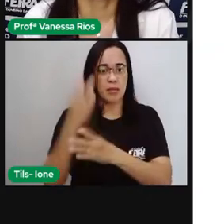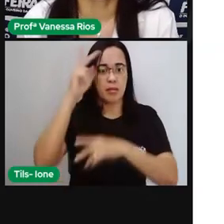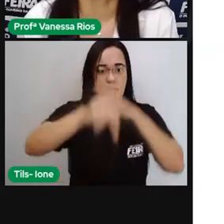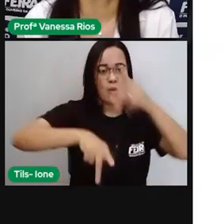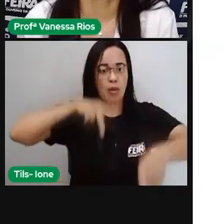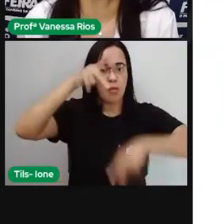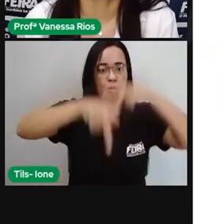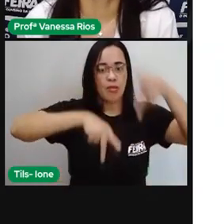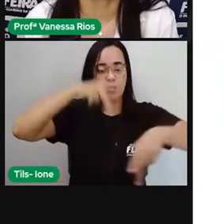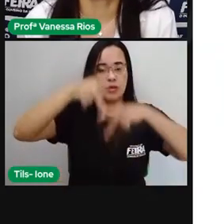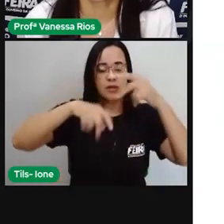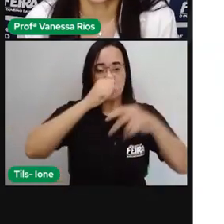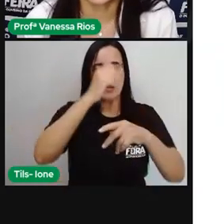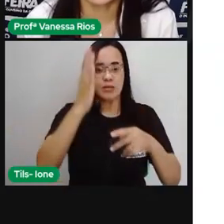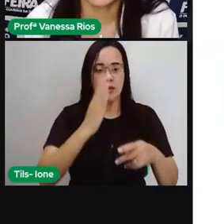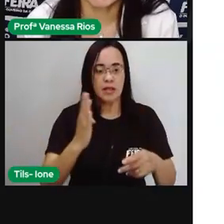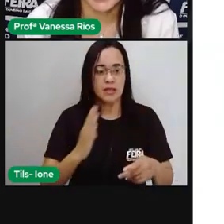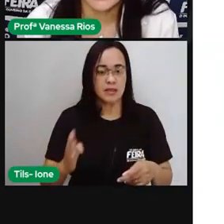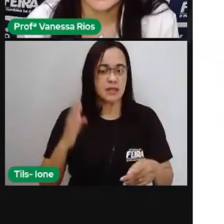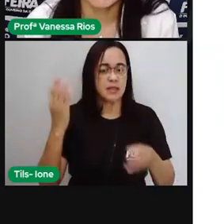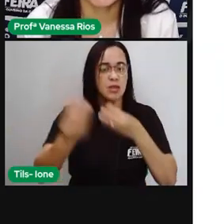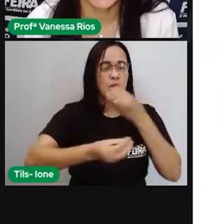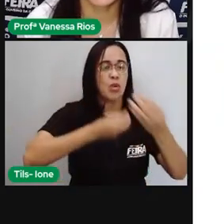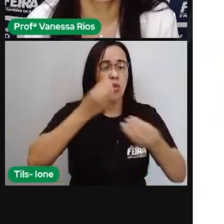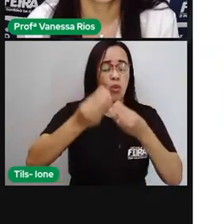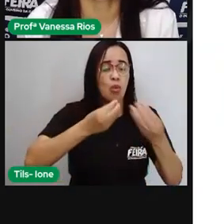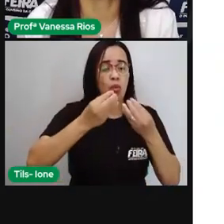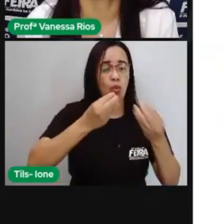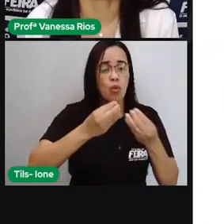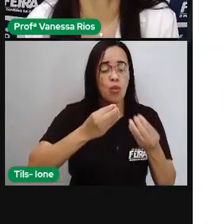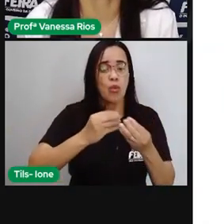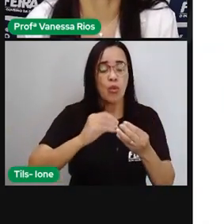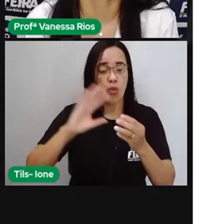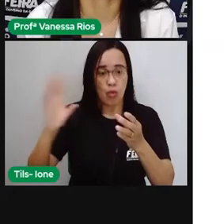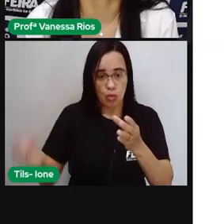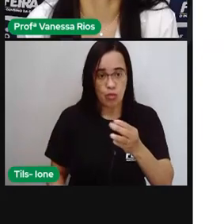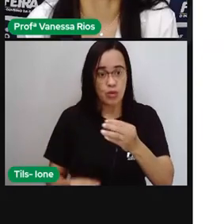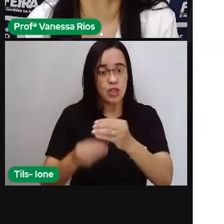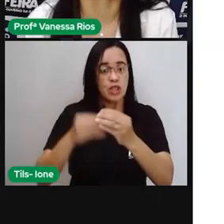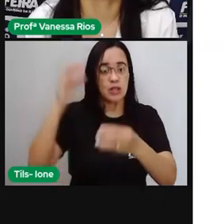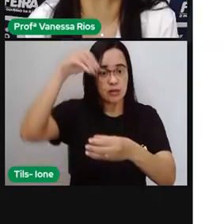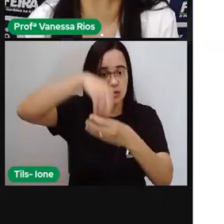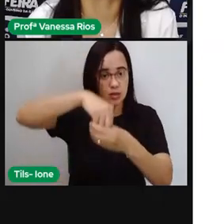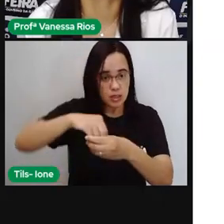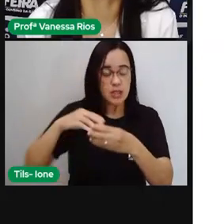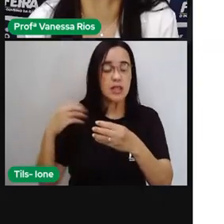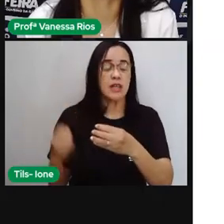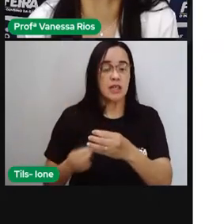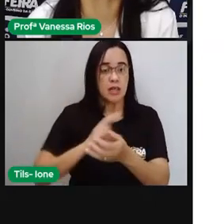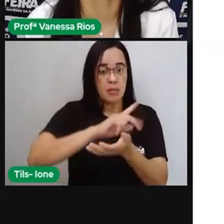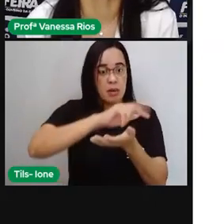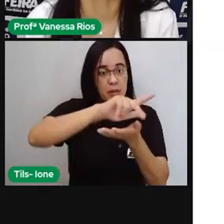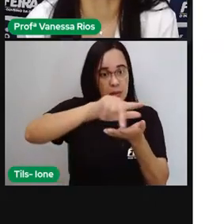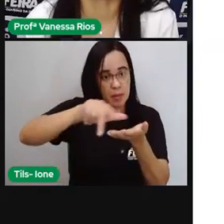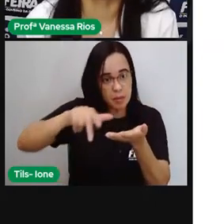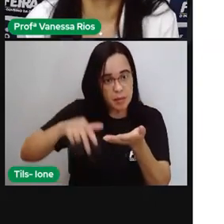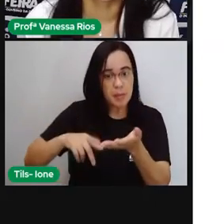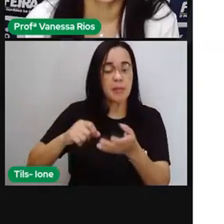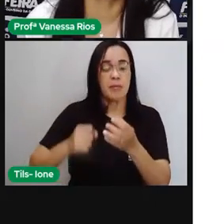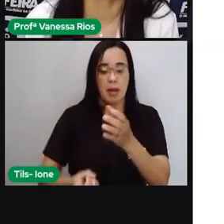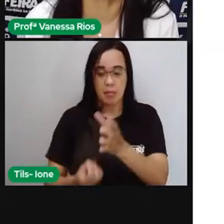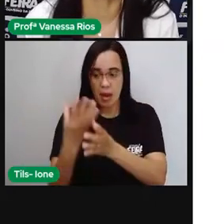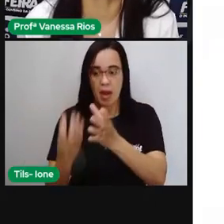aconteceu, quais foram aí as etnias que participaram dessa formação, e a gente já viu aí o quanto de